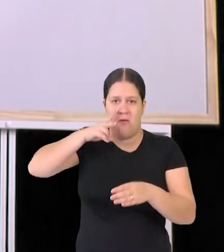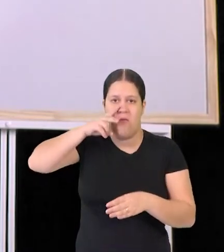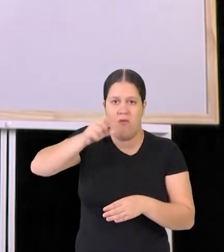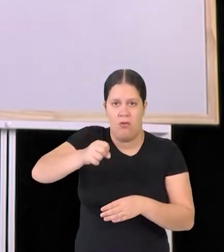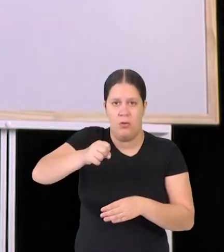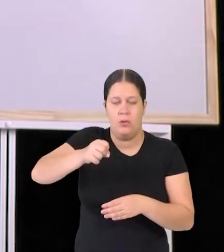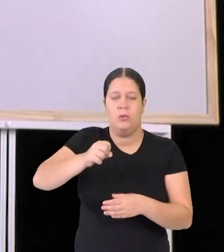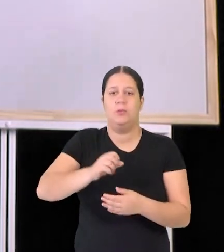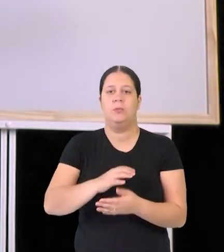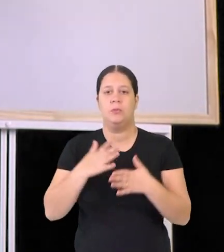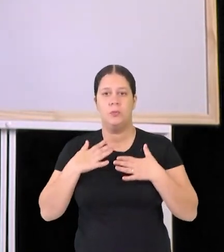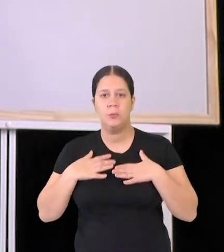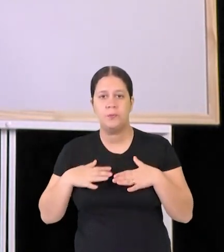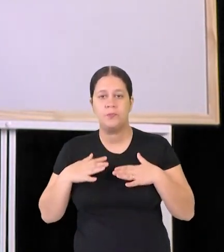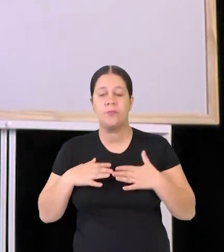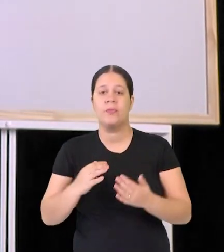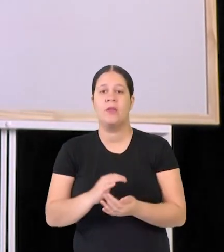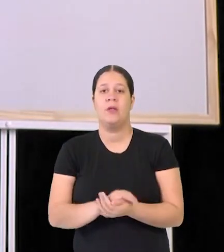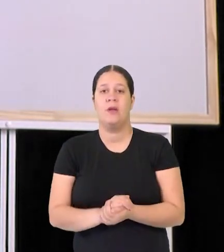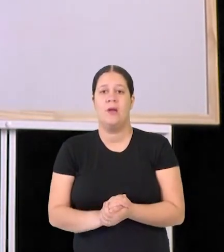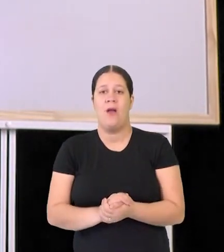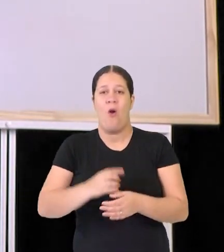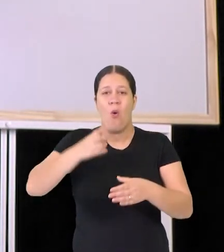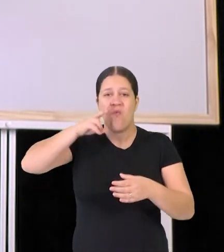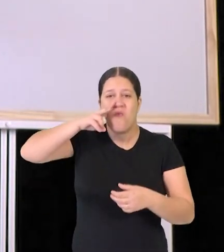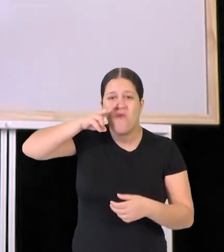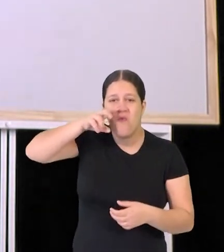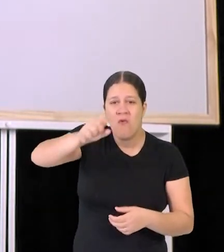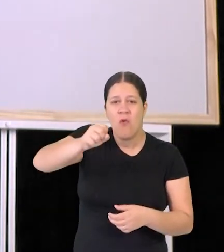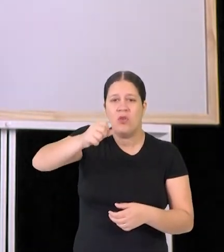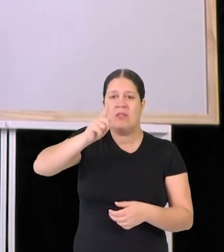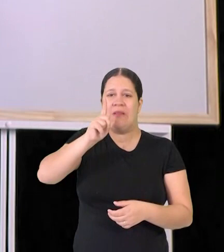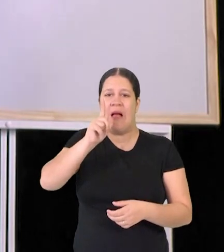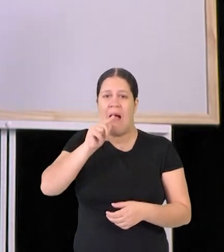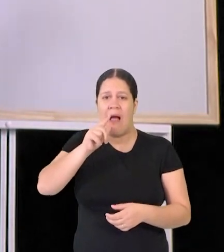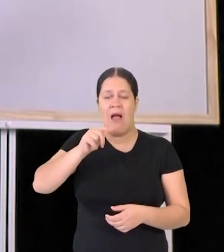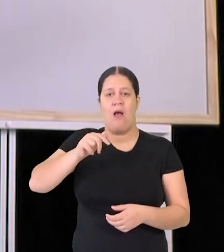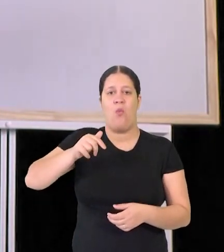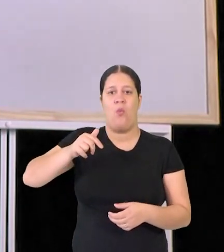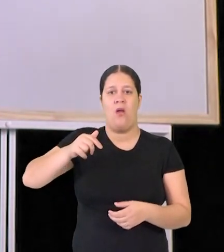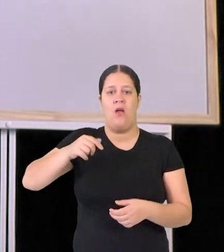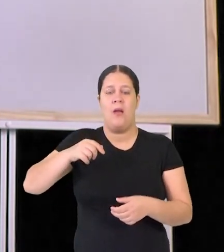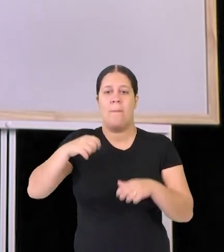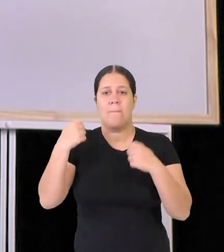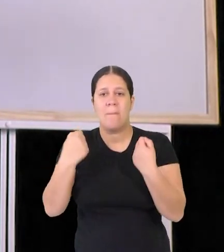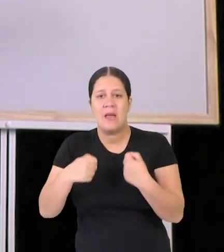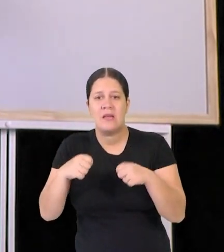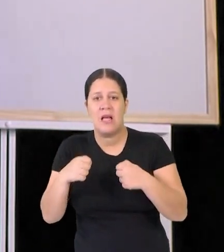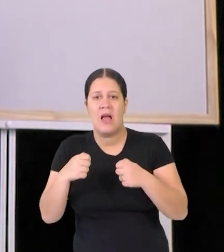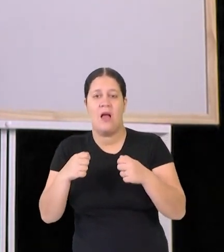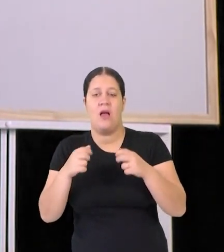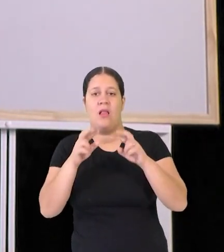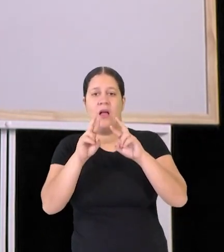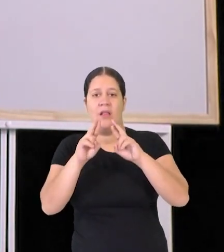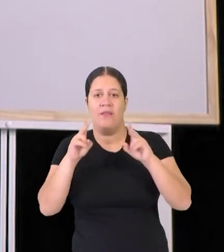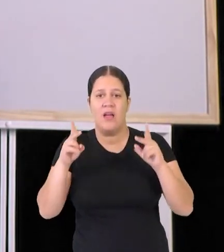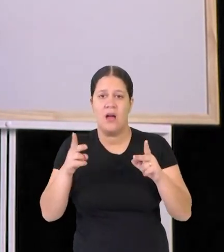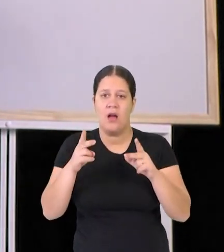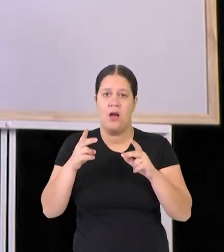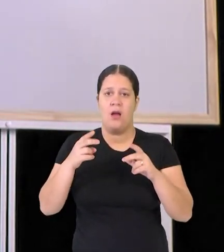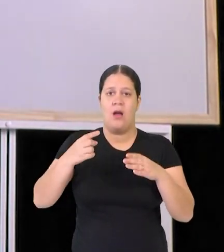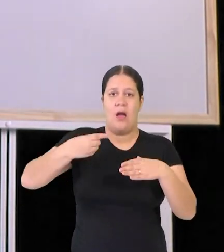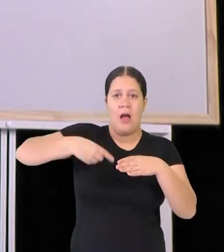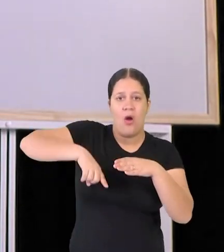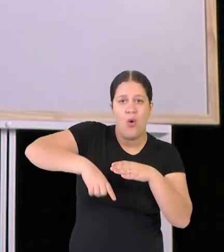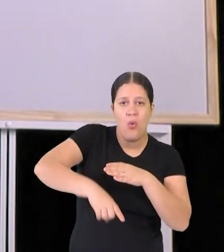Tranquilo? Então ele diz, a pressão exercida pela água na turbina depende de quê? Letra A, a diferença de altura entre o